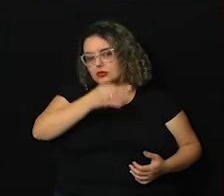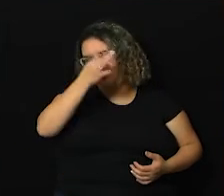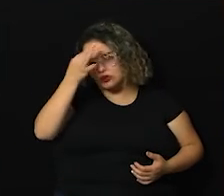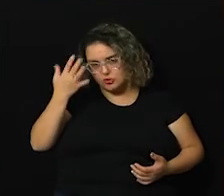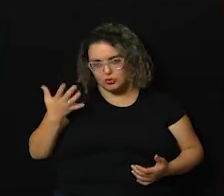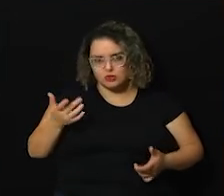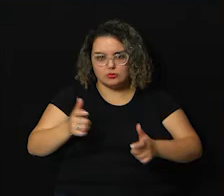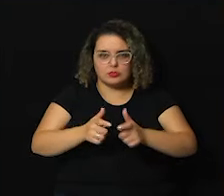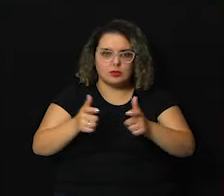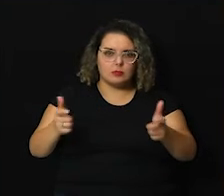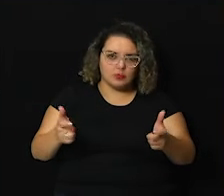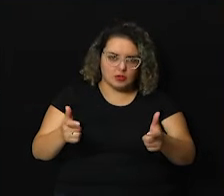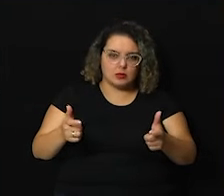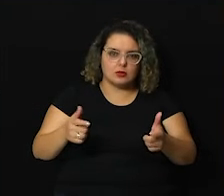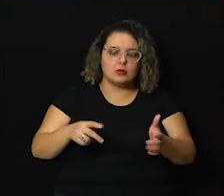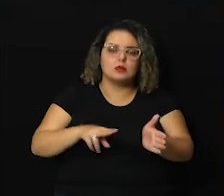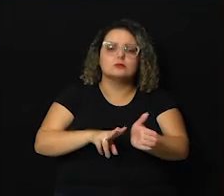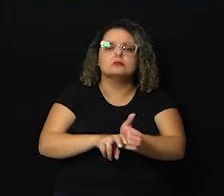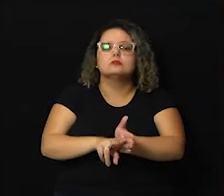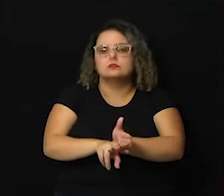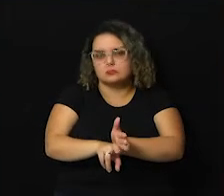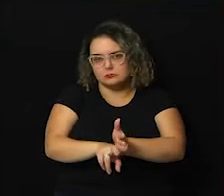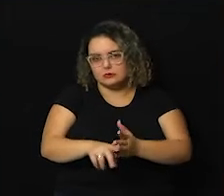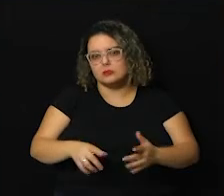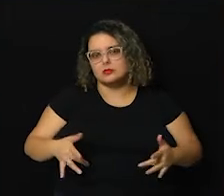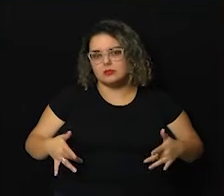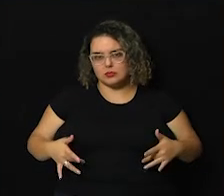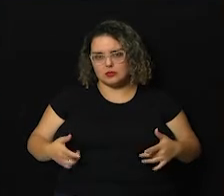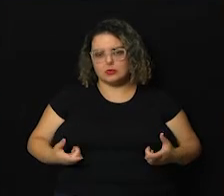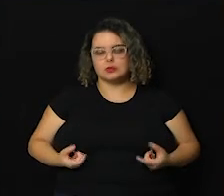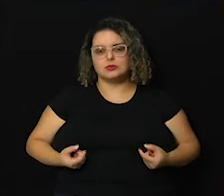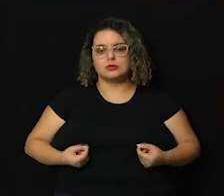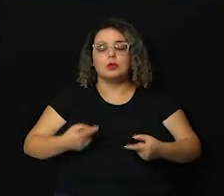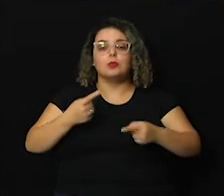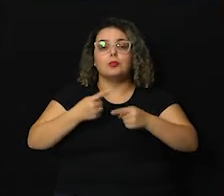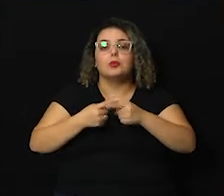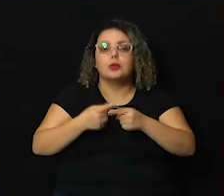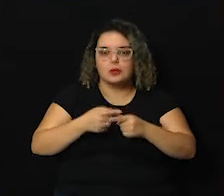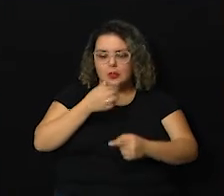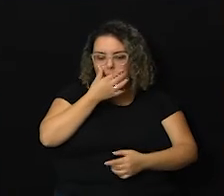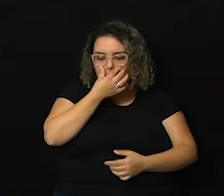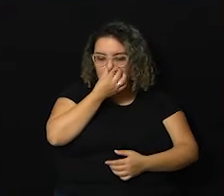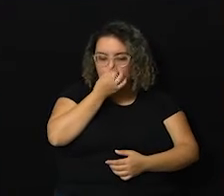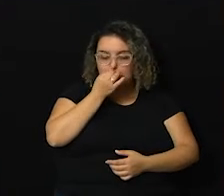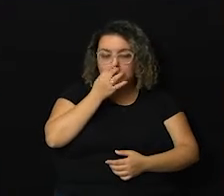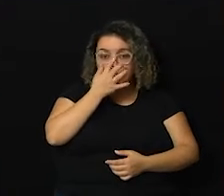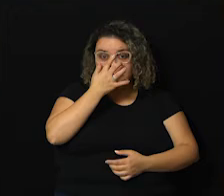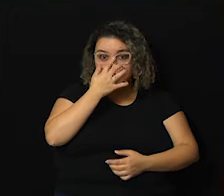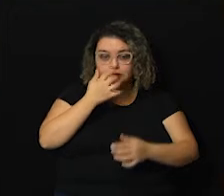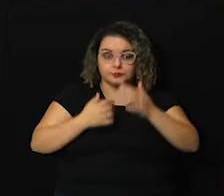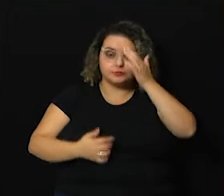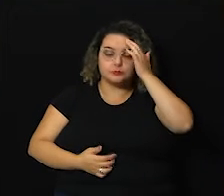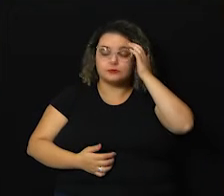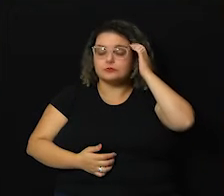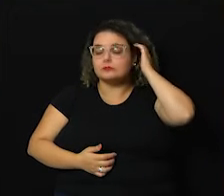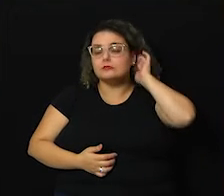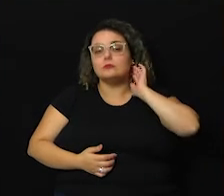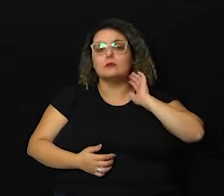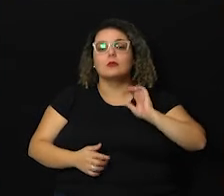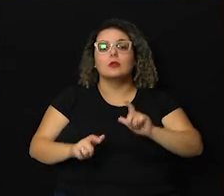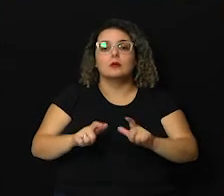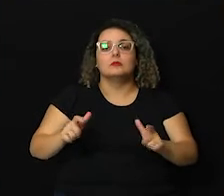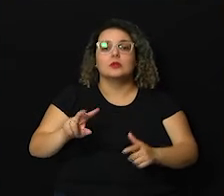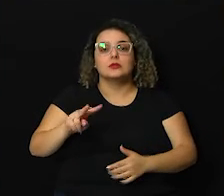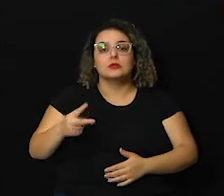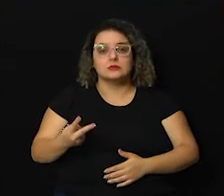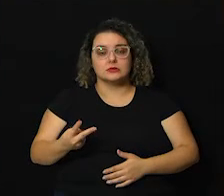para a maioria das pessoas que têm diagnóstico de câncer renal. Por quê? Porque na maioria desses pacientes, a maioria das